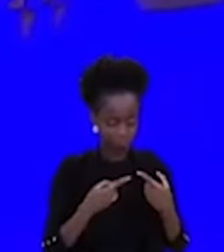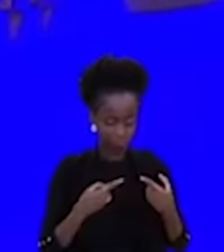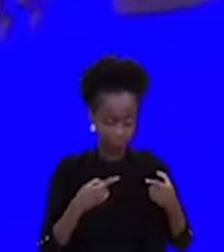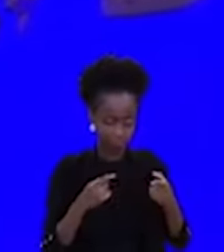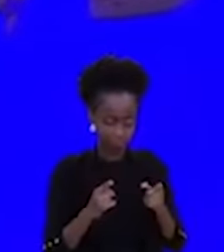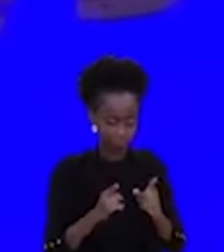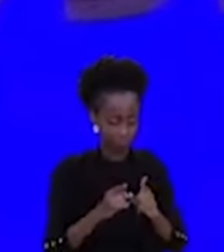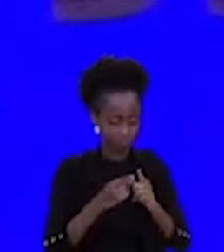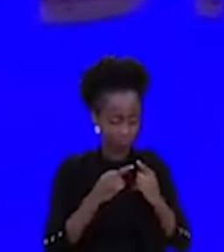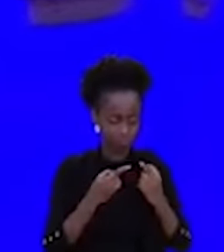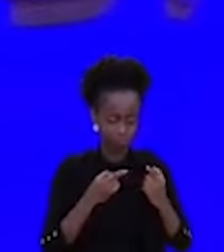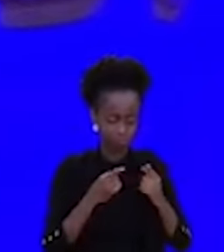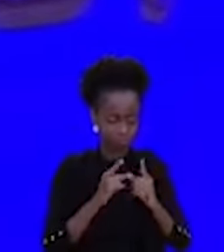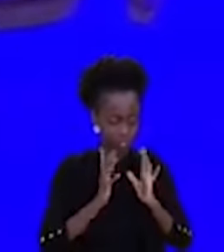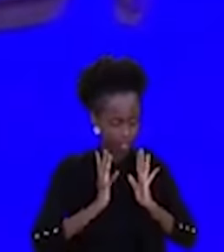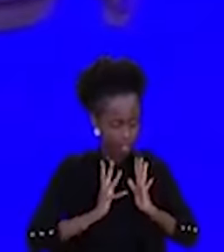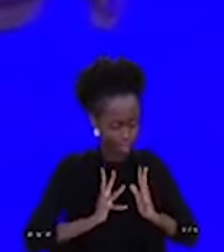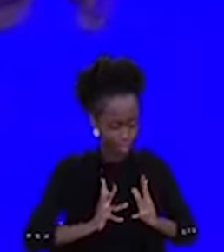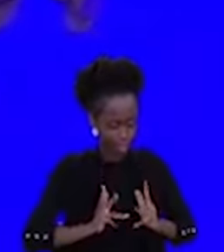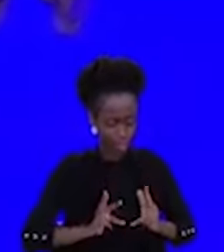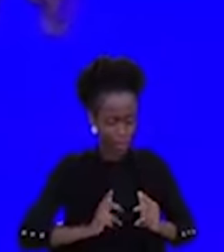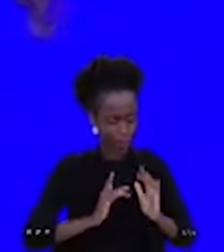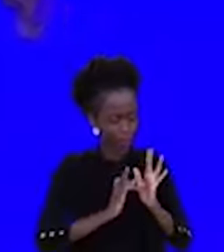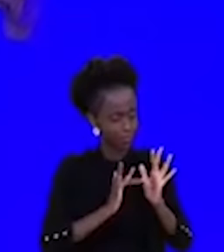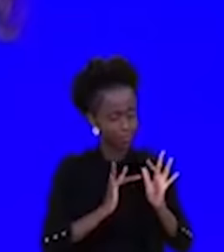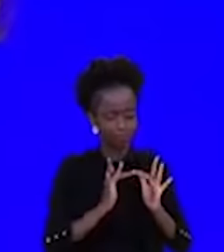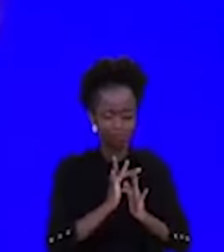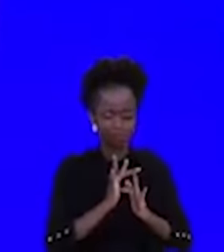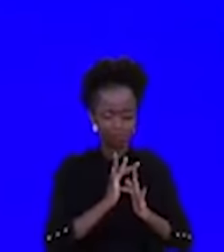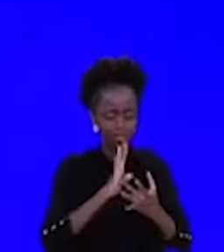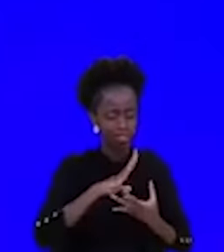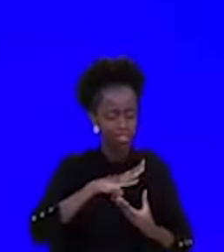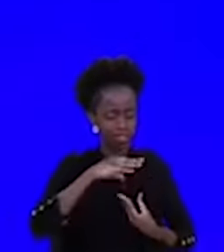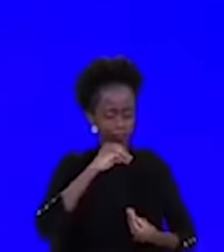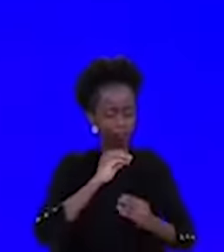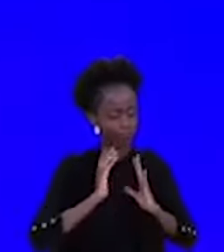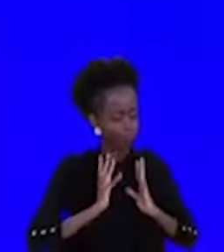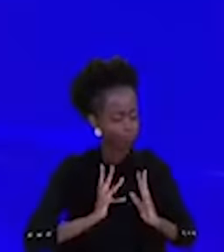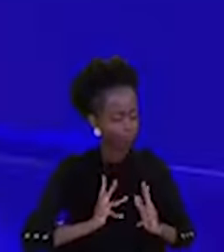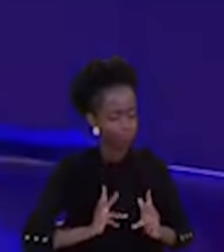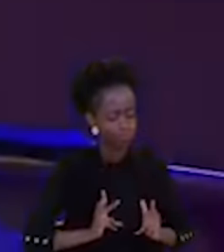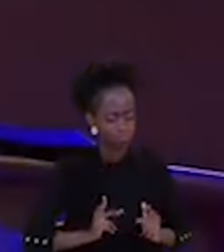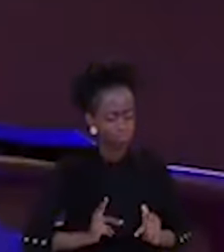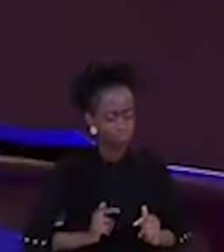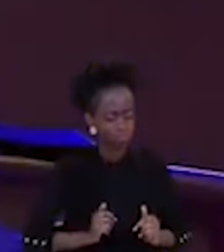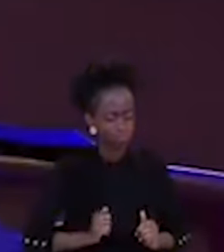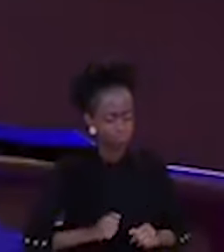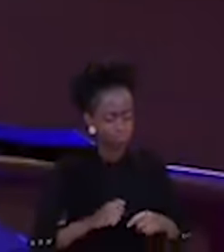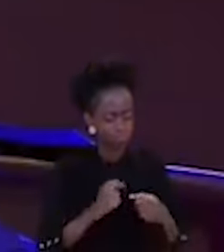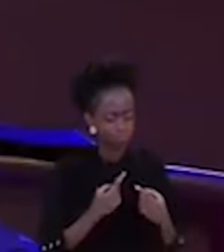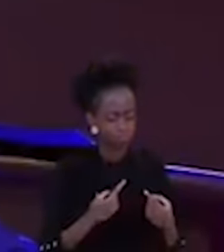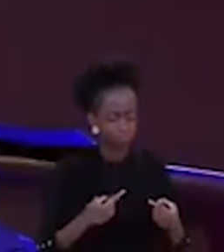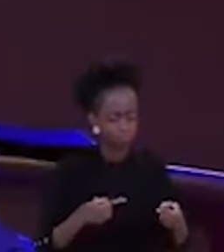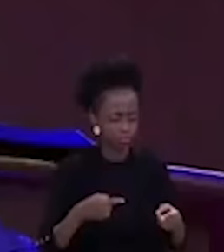amargura. Limpa, Jesus. Limpa, Jesus, deixa minha alma pura. Deixe a